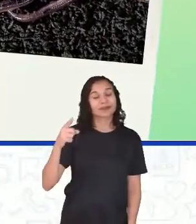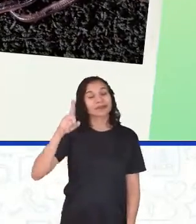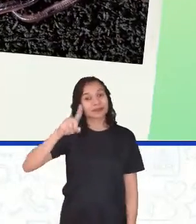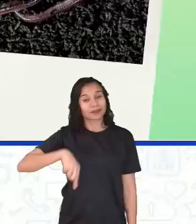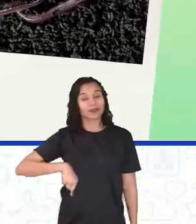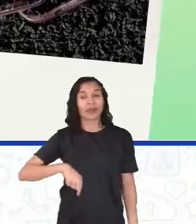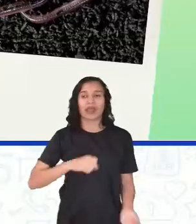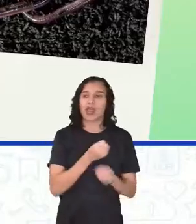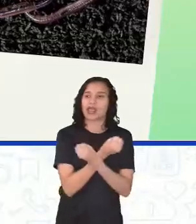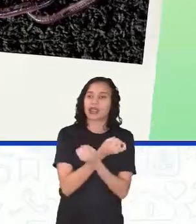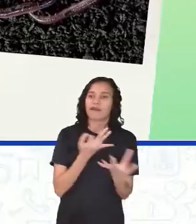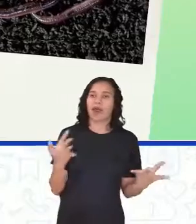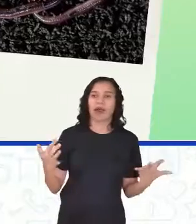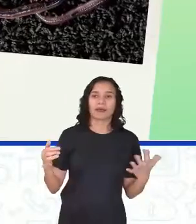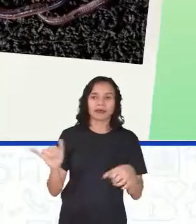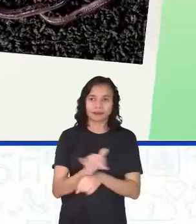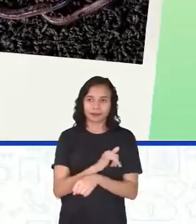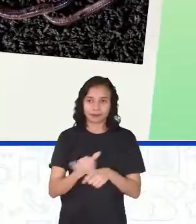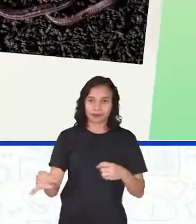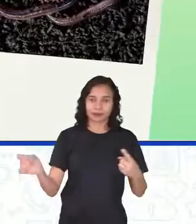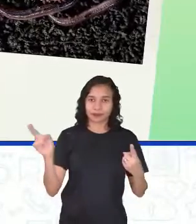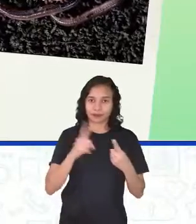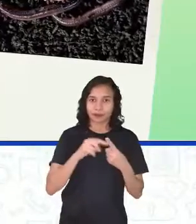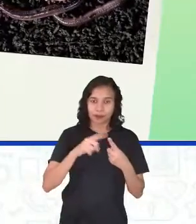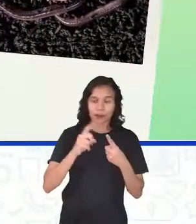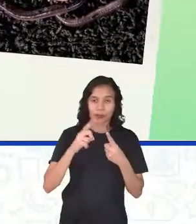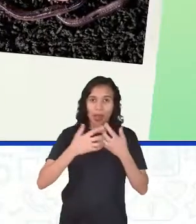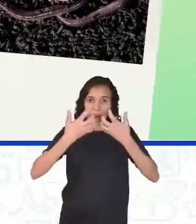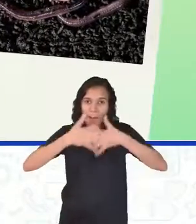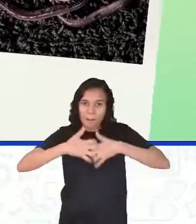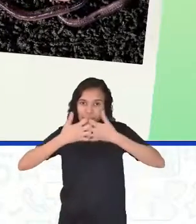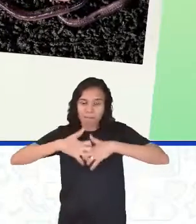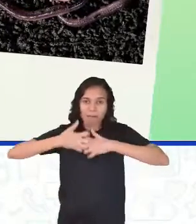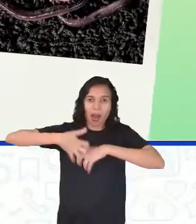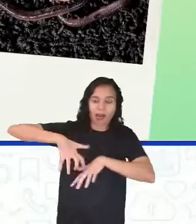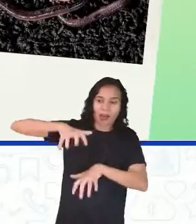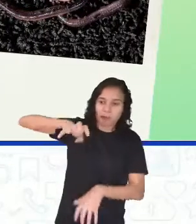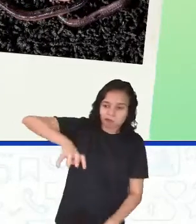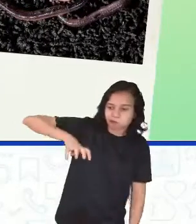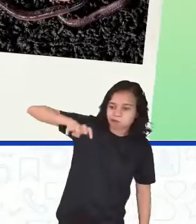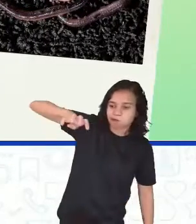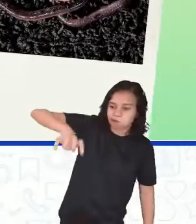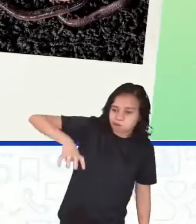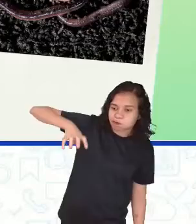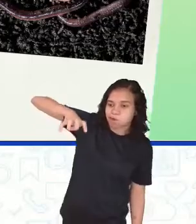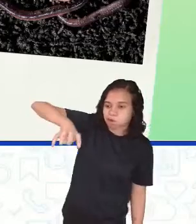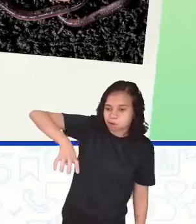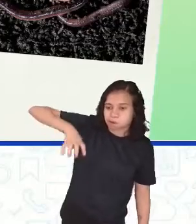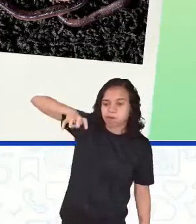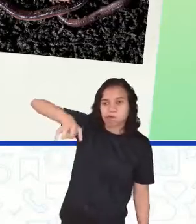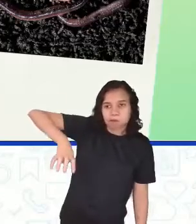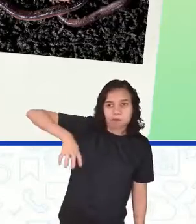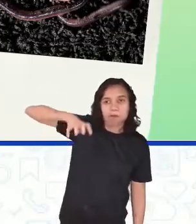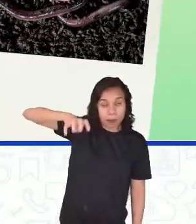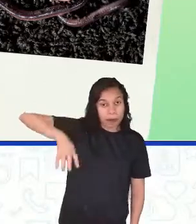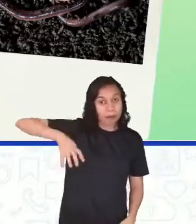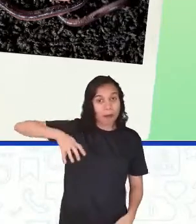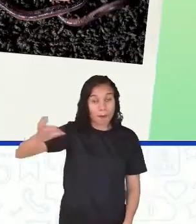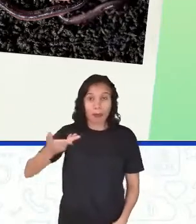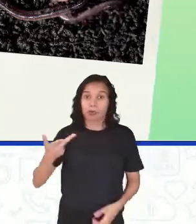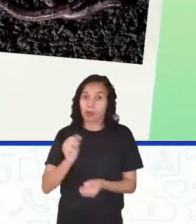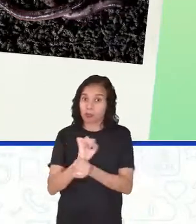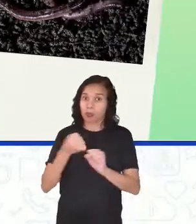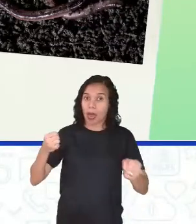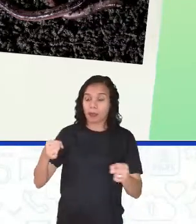de várias formas. A questão aí com a máquina, quando o terreno é de grande proporção, uma grande produção,